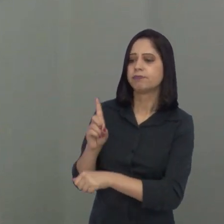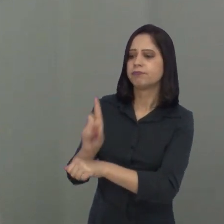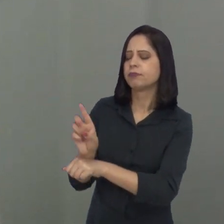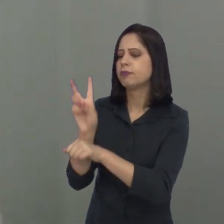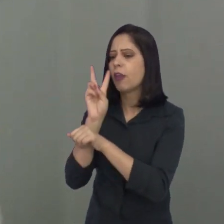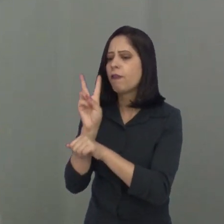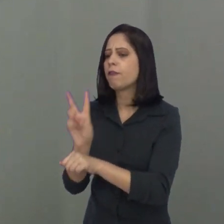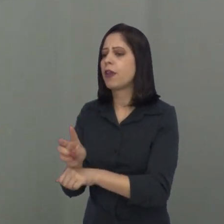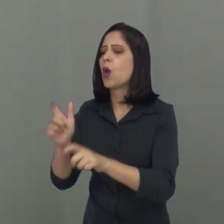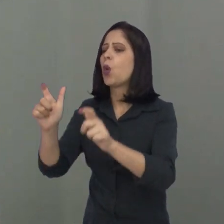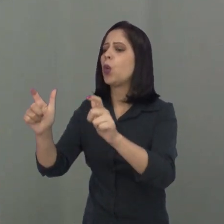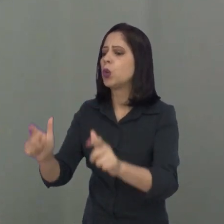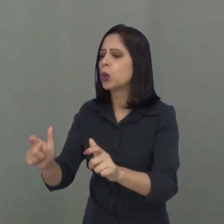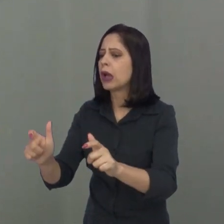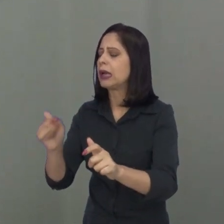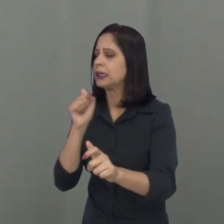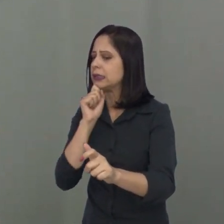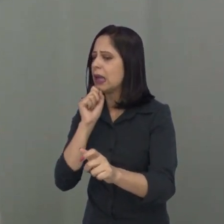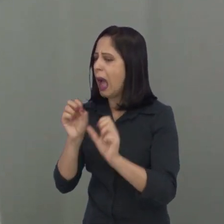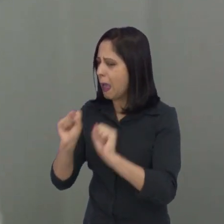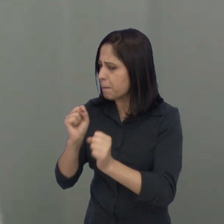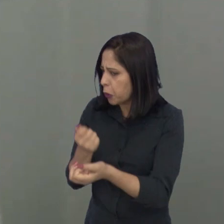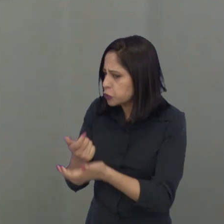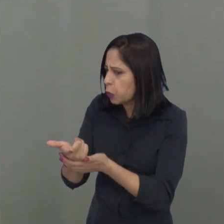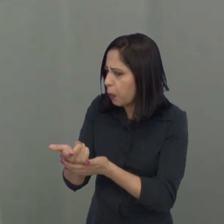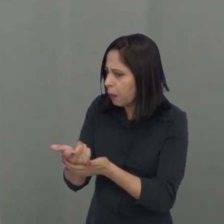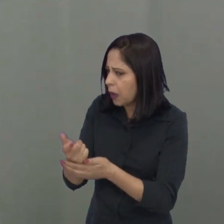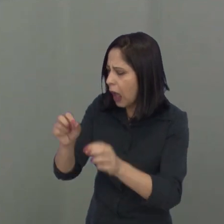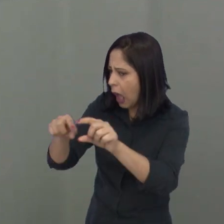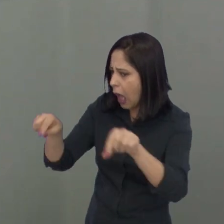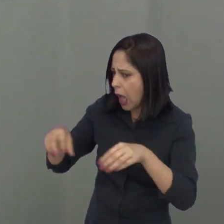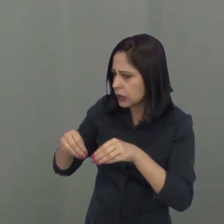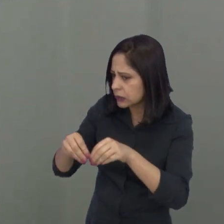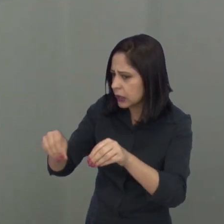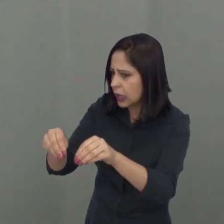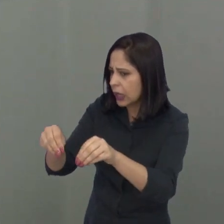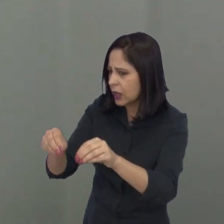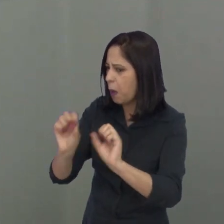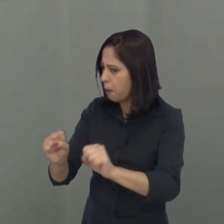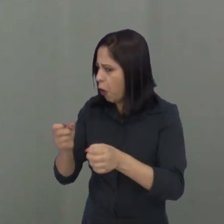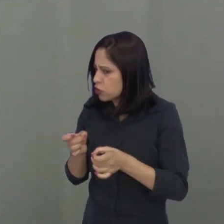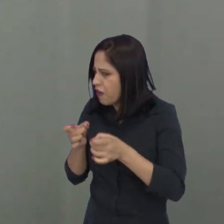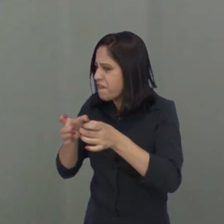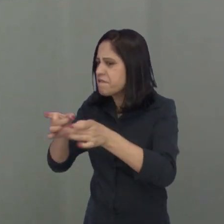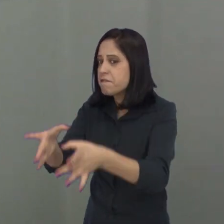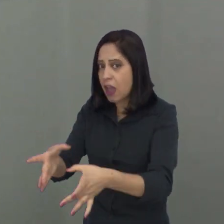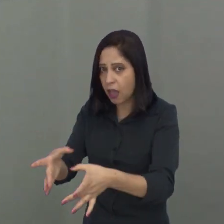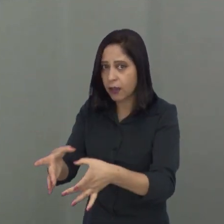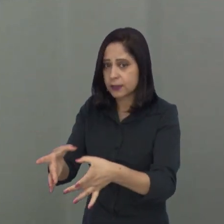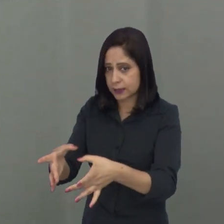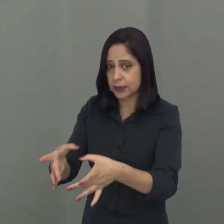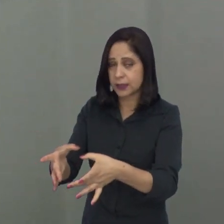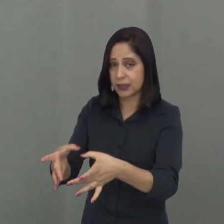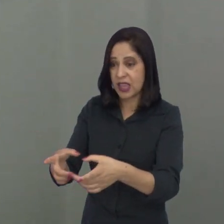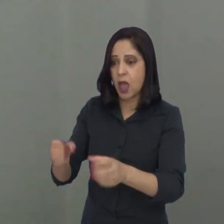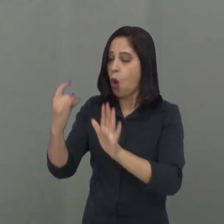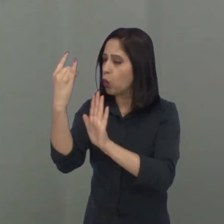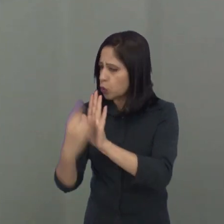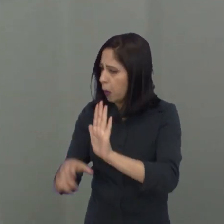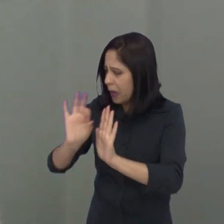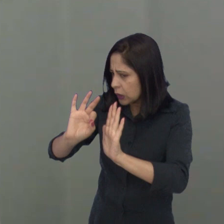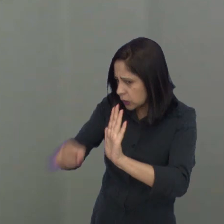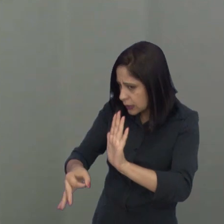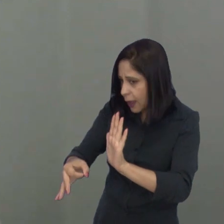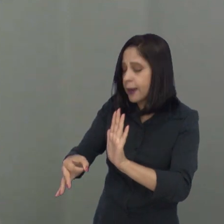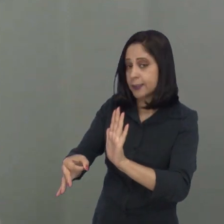realmente pode vender aquele lote, se ele está regular perante o município, perante o cartório de registro de